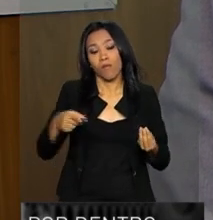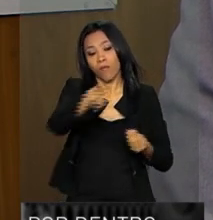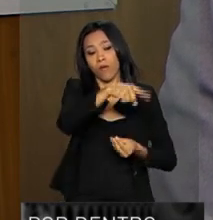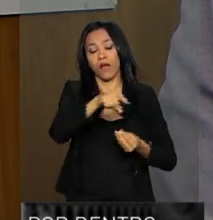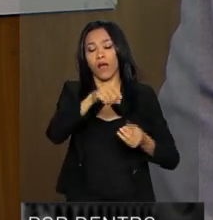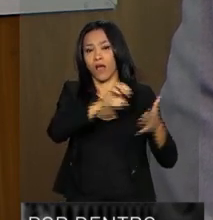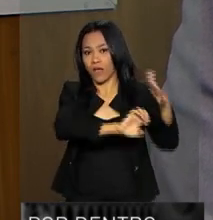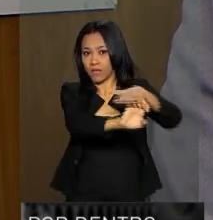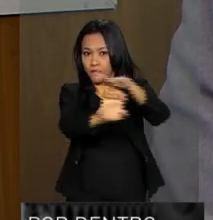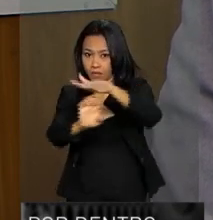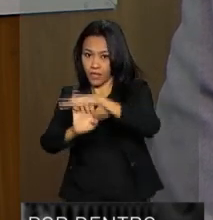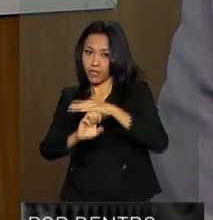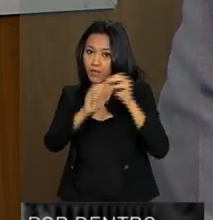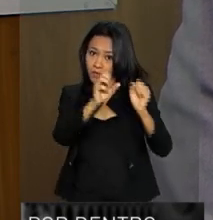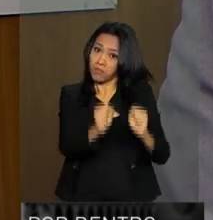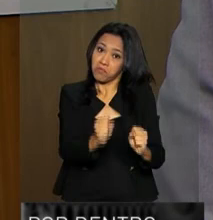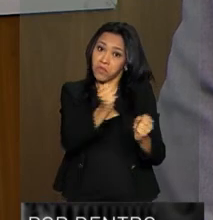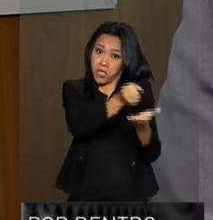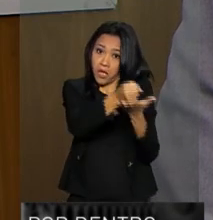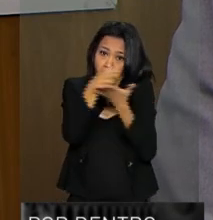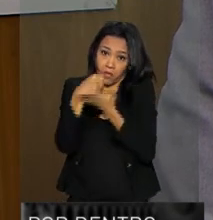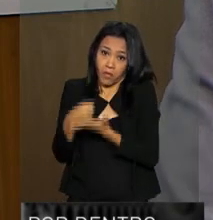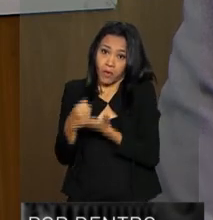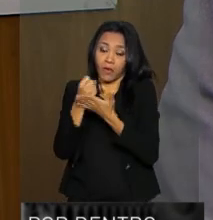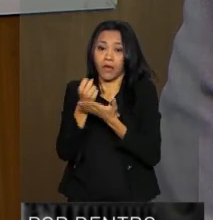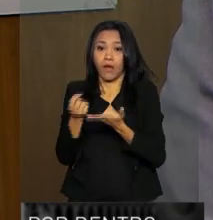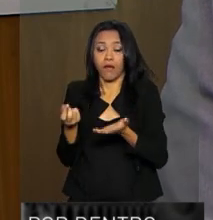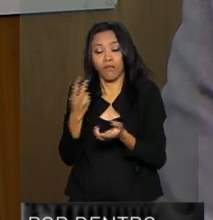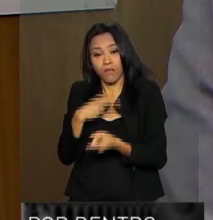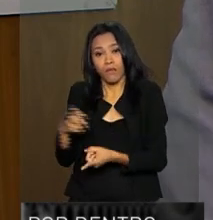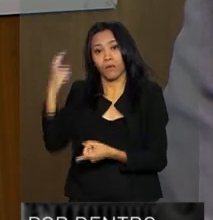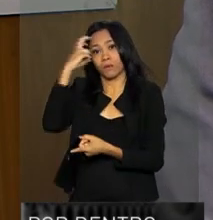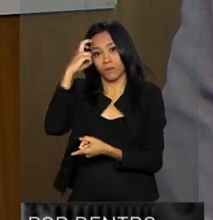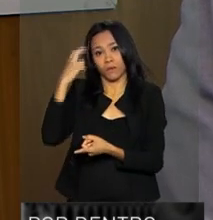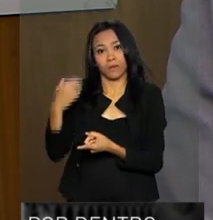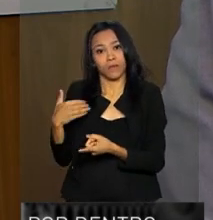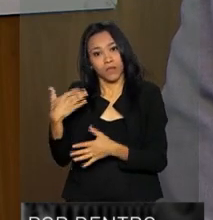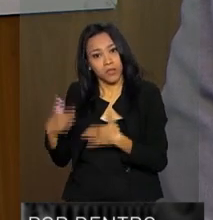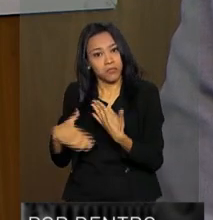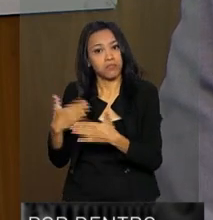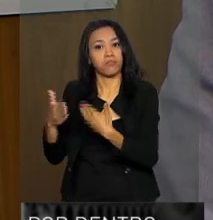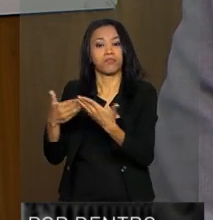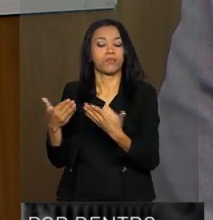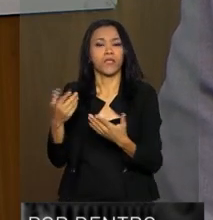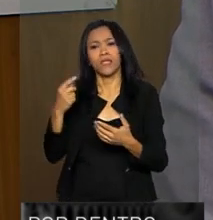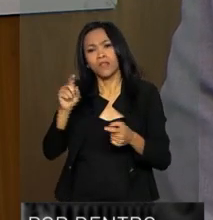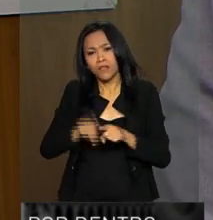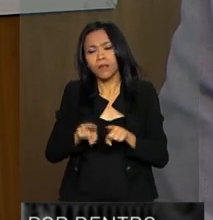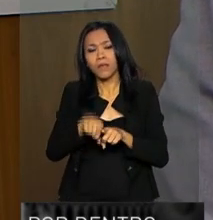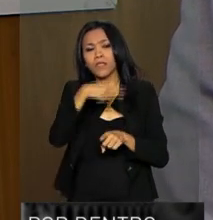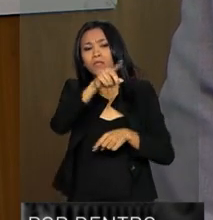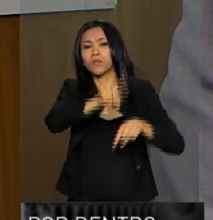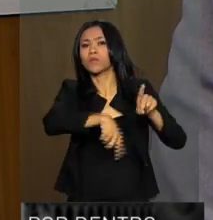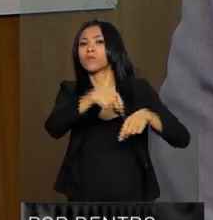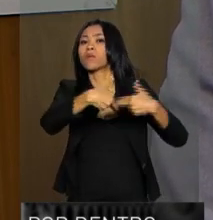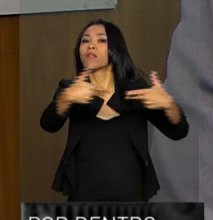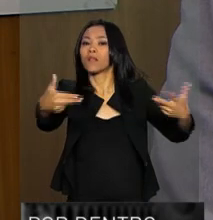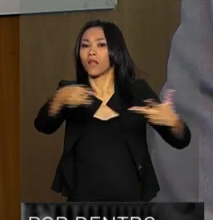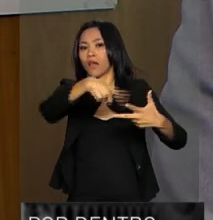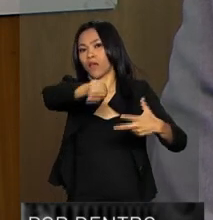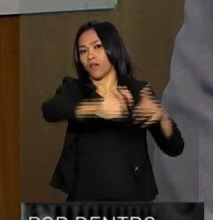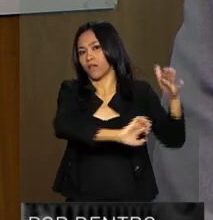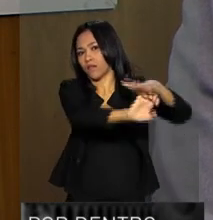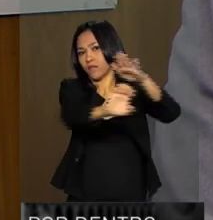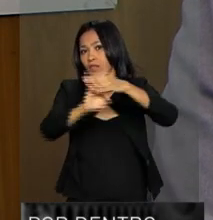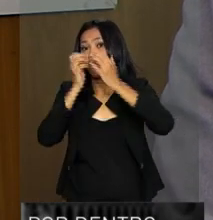usam esse patrocínio para promover as suas marcas e produtos nós lançamos agora é no